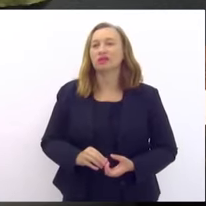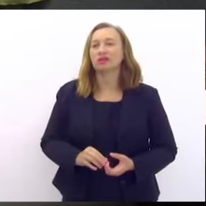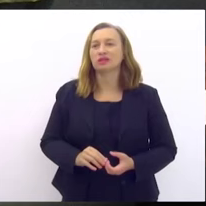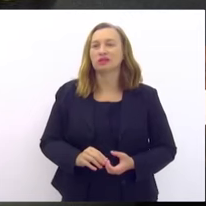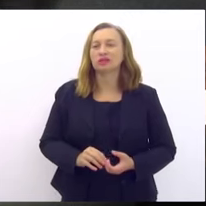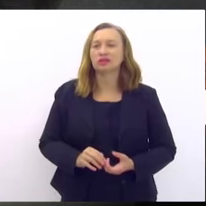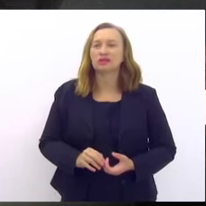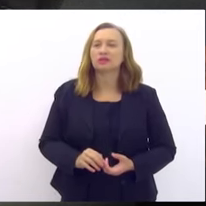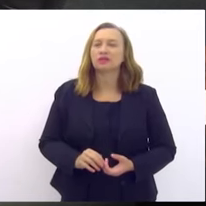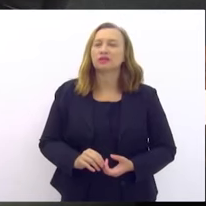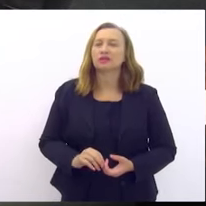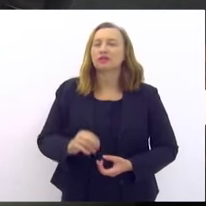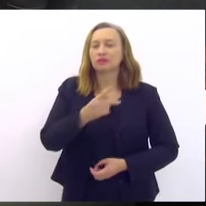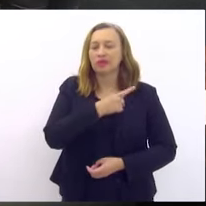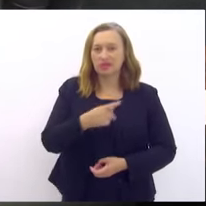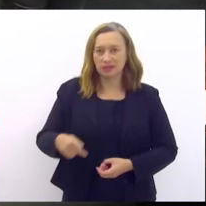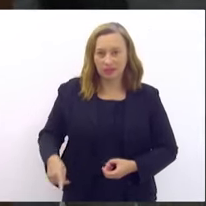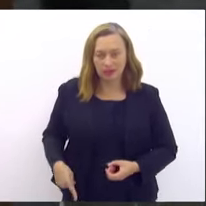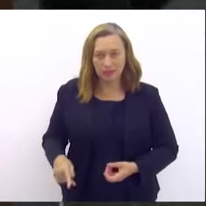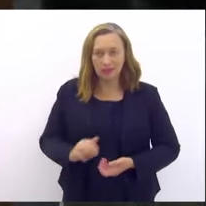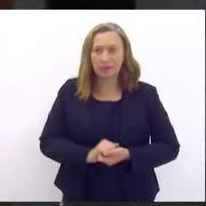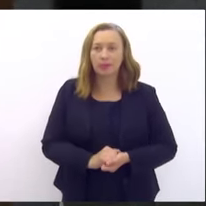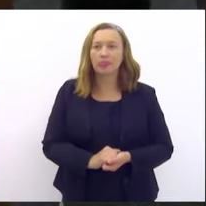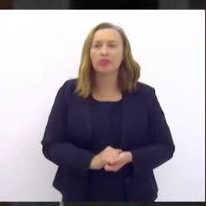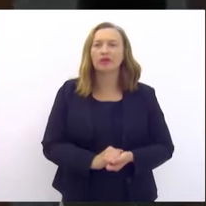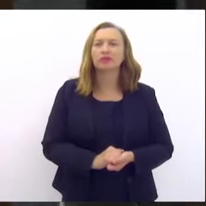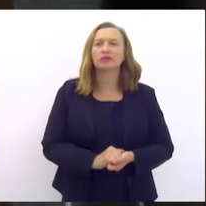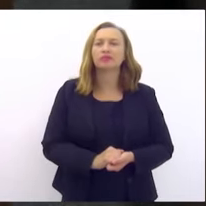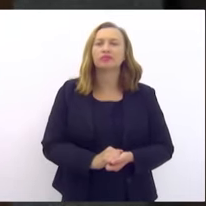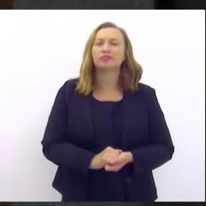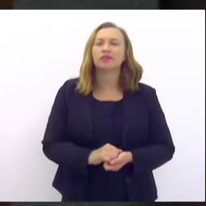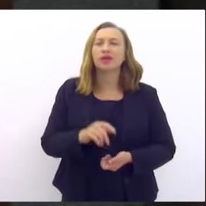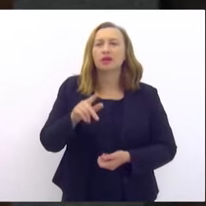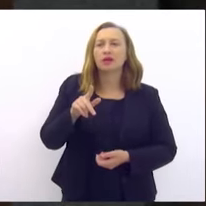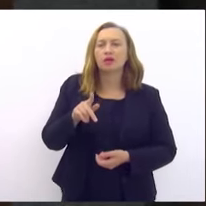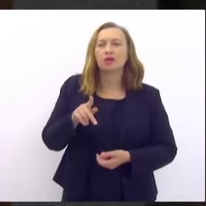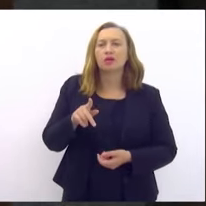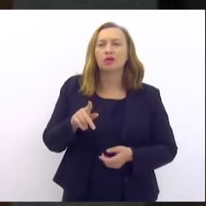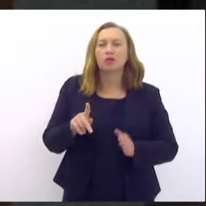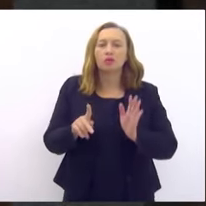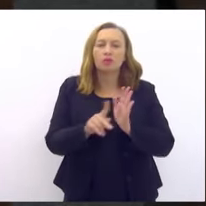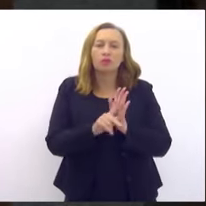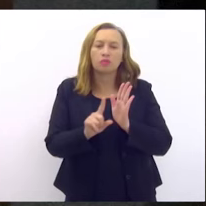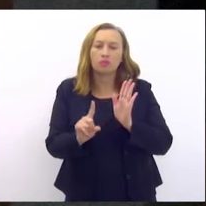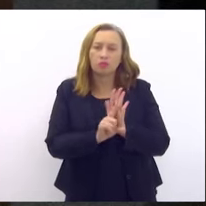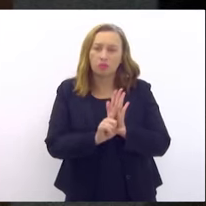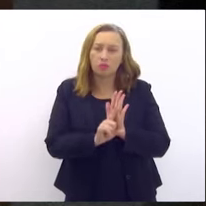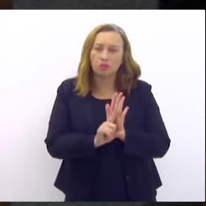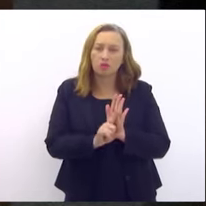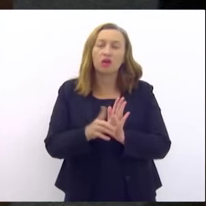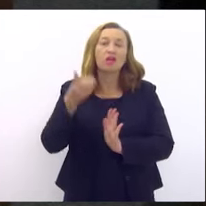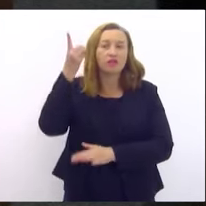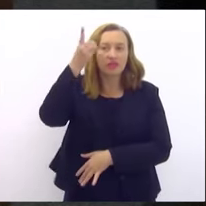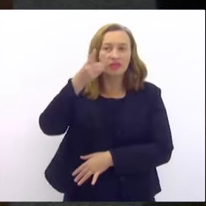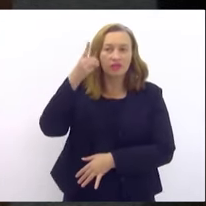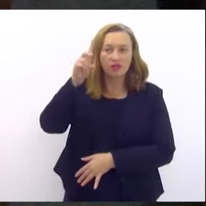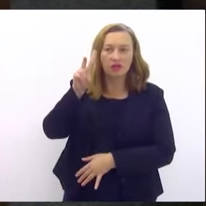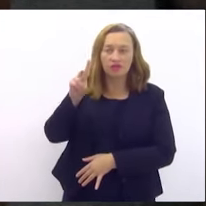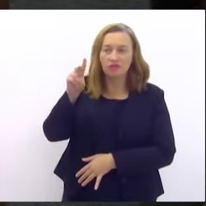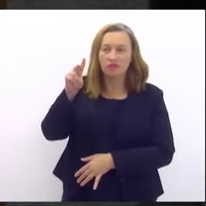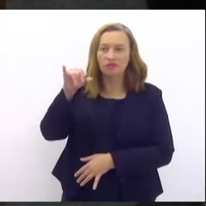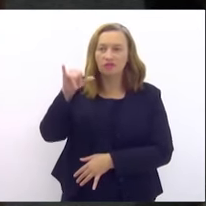Verônica presidenta o PL do deputado Vitor Júnior que Visa garantia